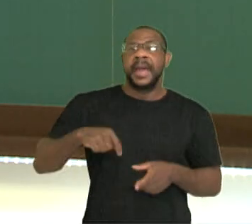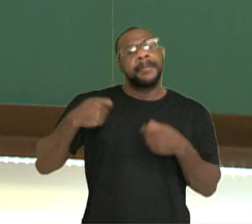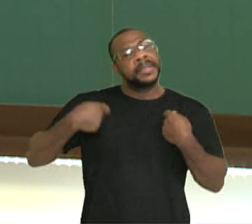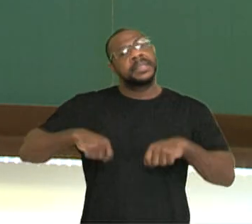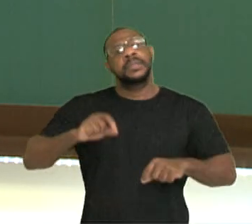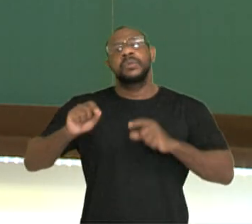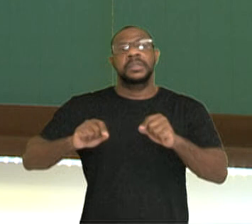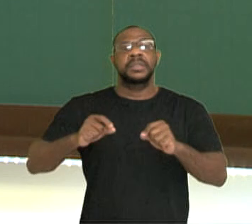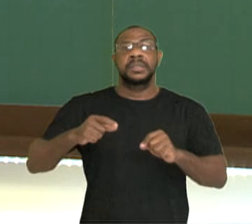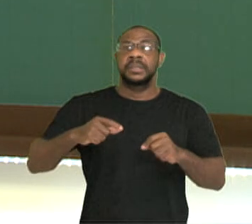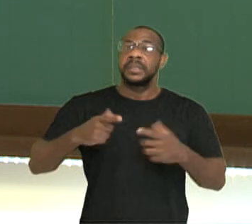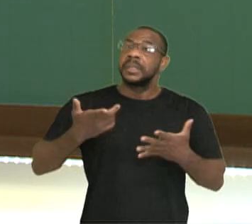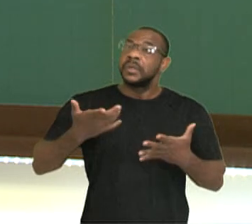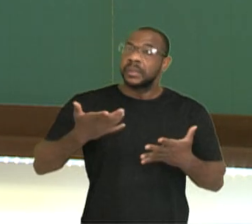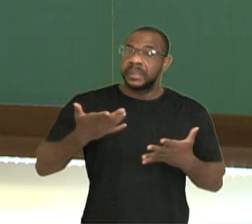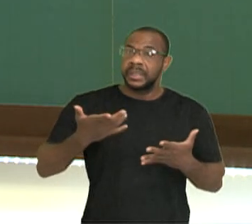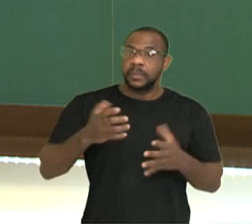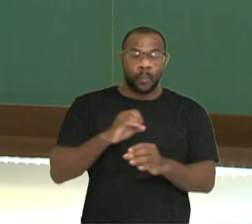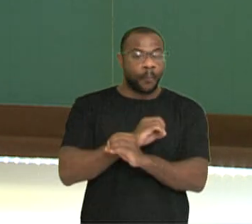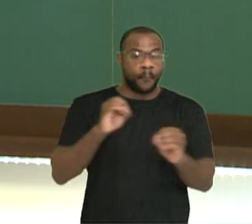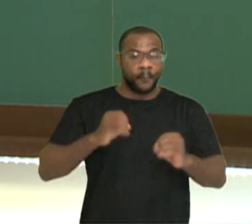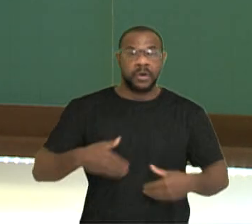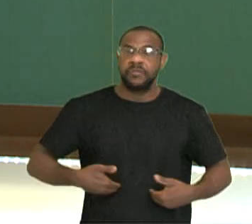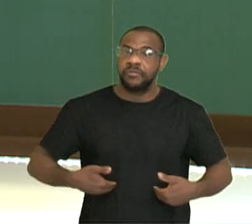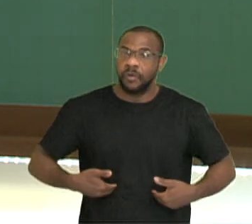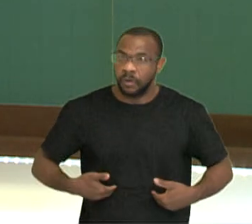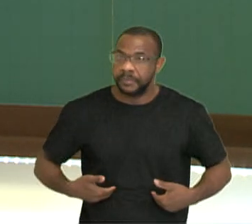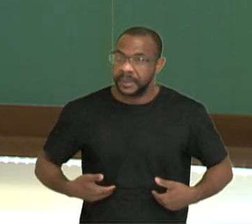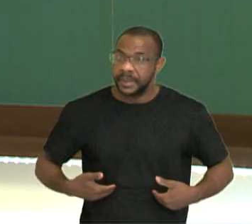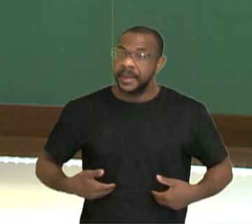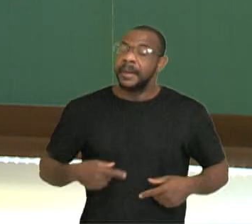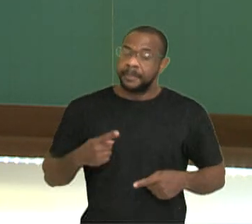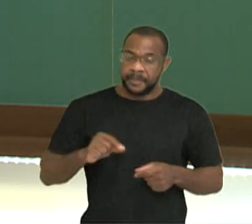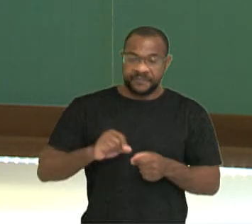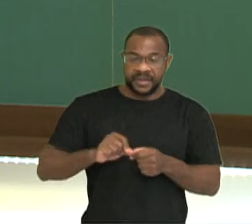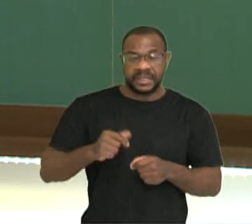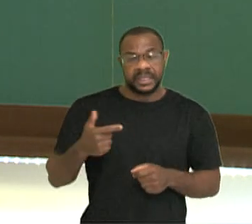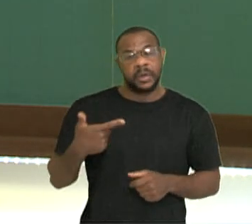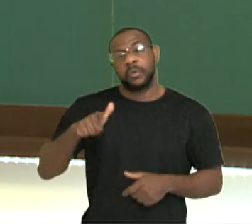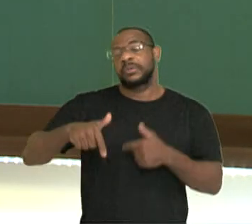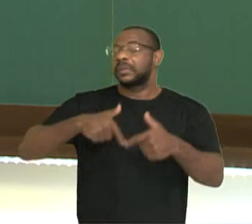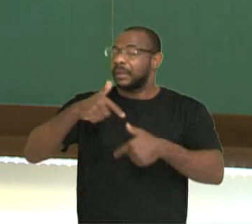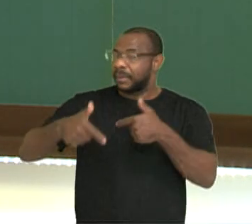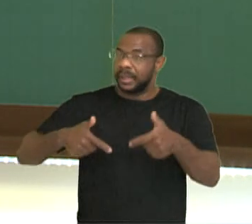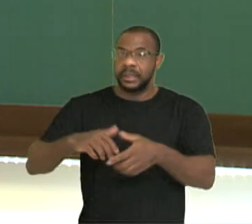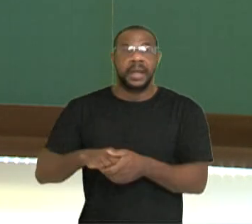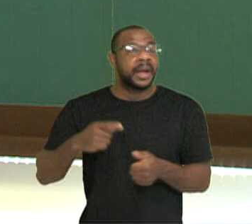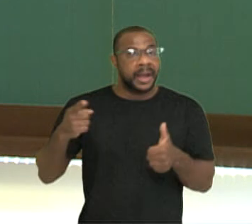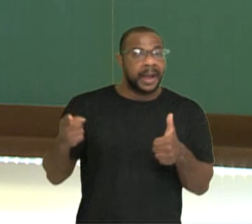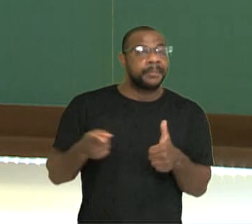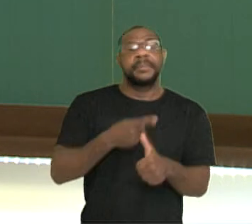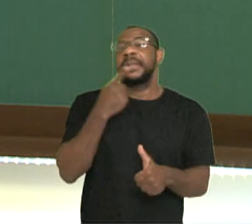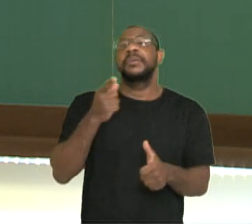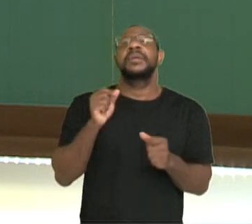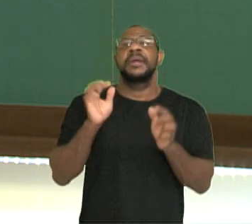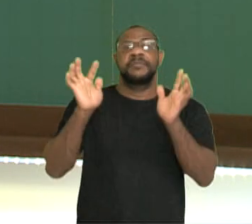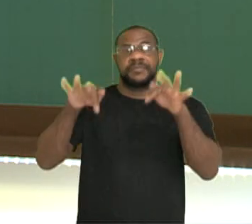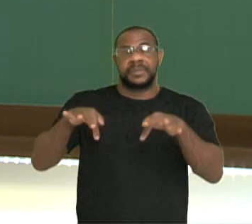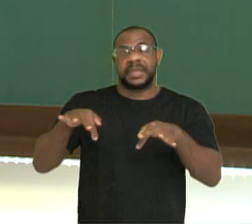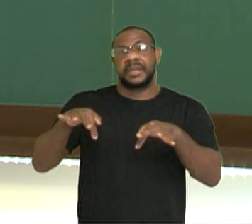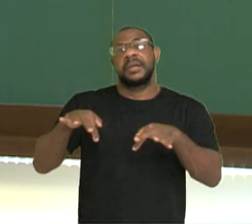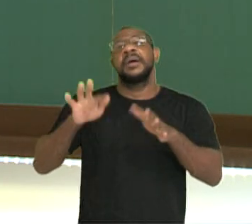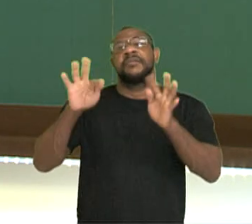que não se tenha fome para desenvolver qualquer outra atividade. Por isso, a primeira meta é acabar com a fome e a